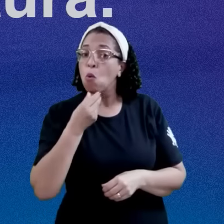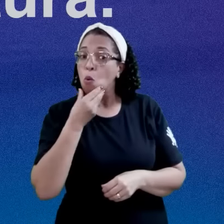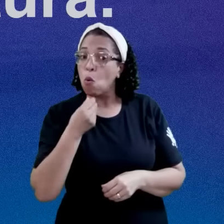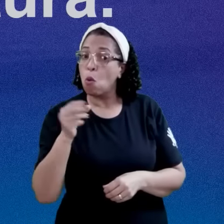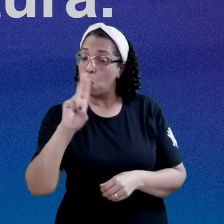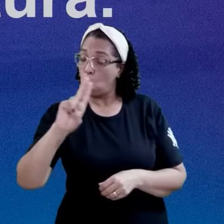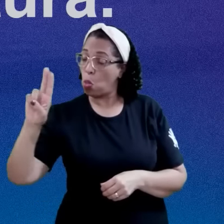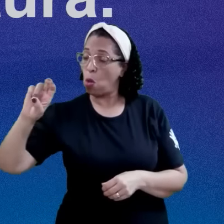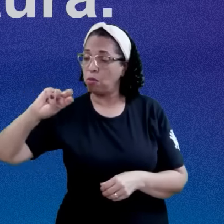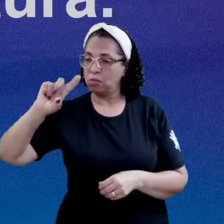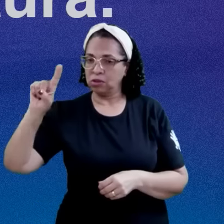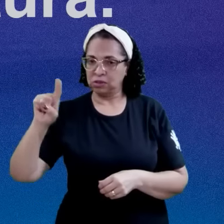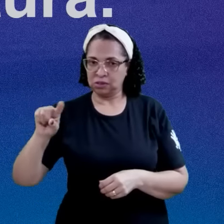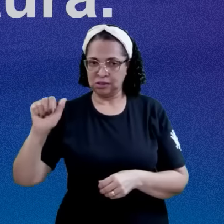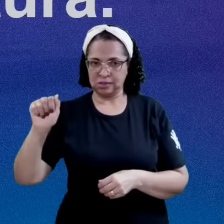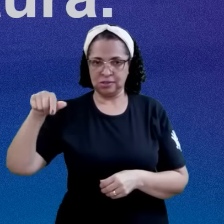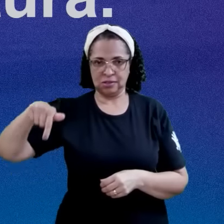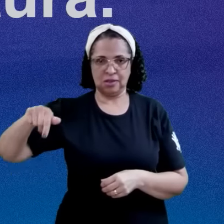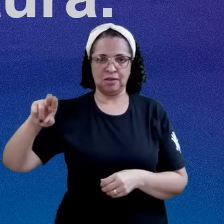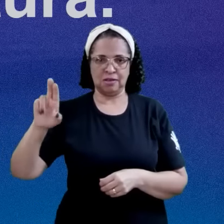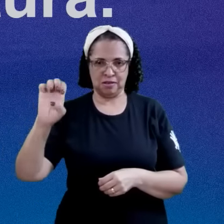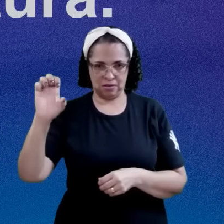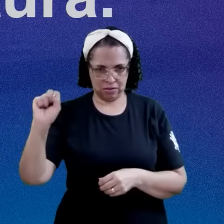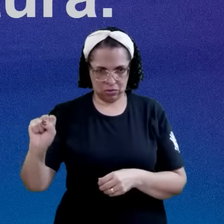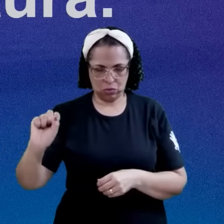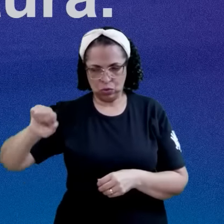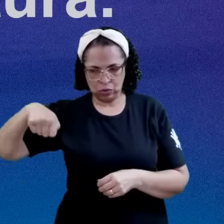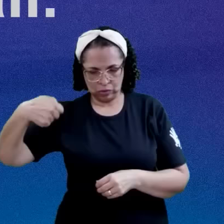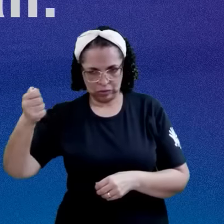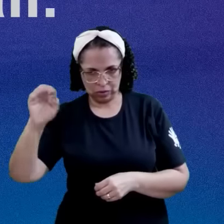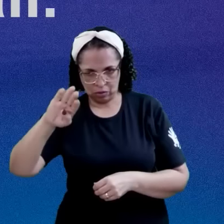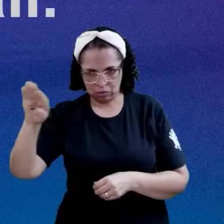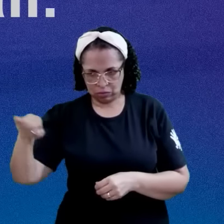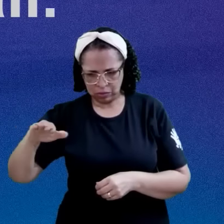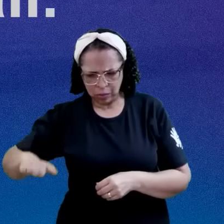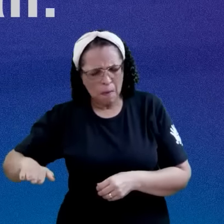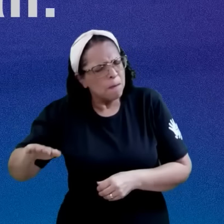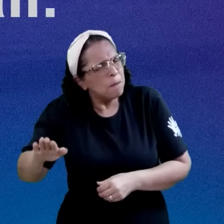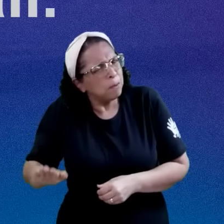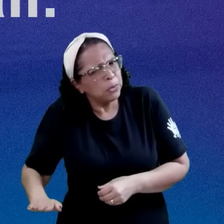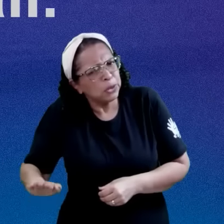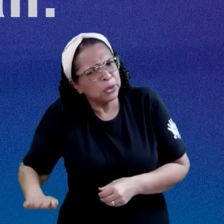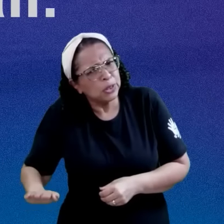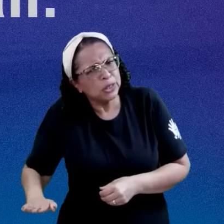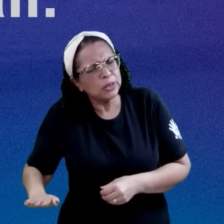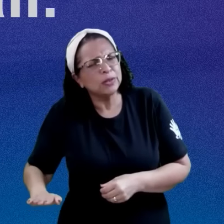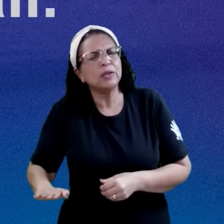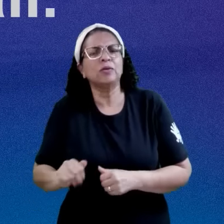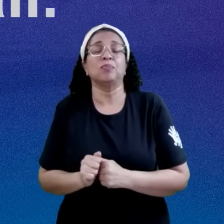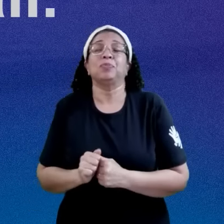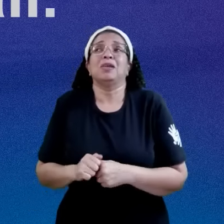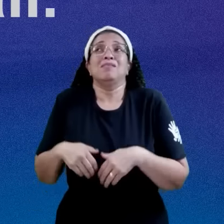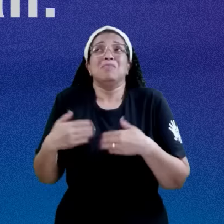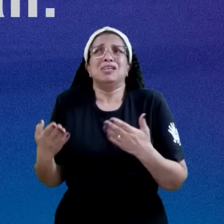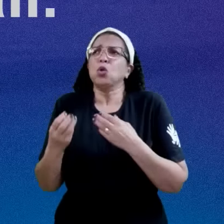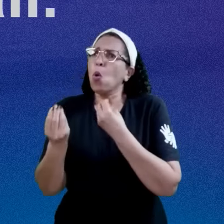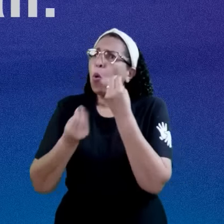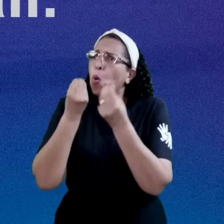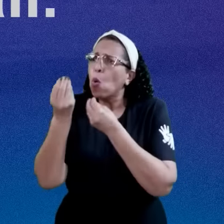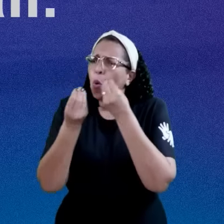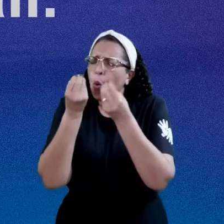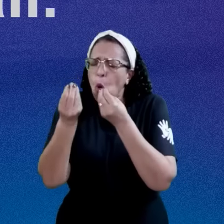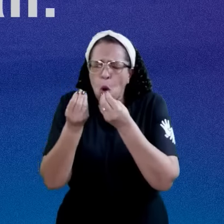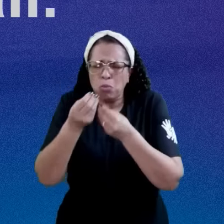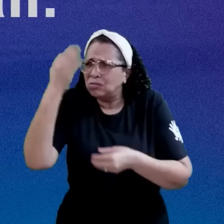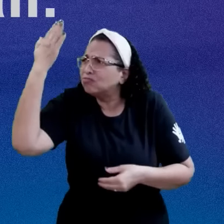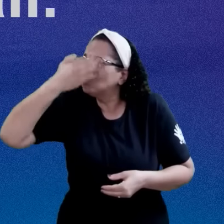era Jesus e não podia por causa da multidão porque ele era de pequena estatura e correndo adiante subiu uma figueira brava para o ver porque